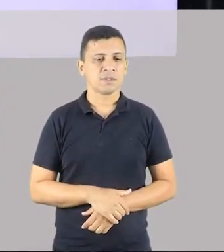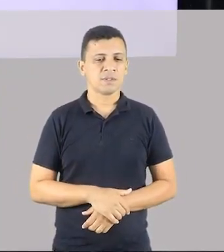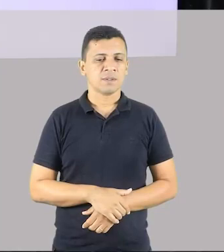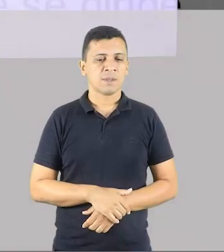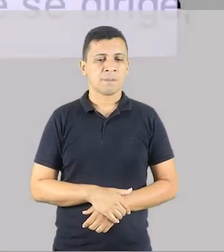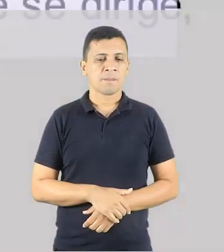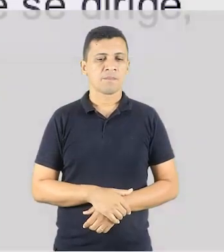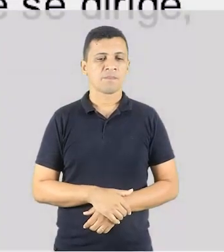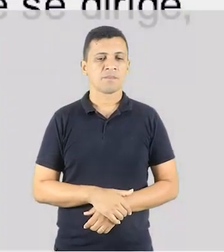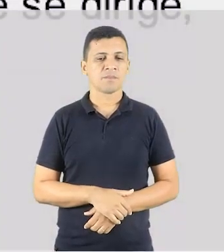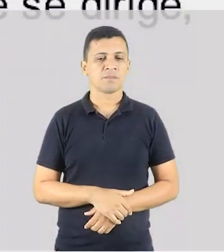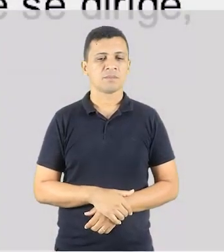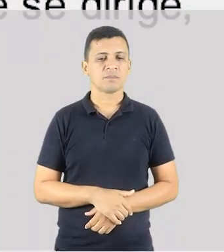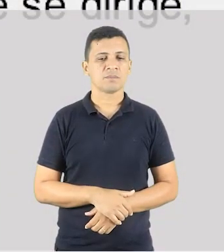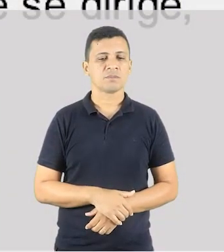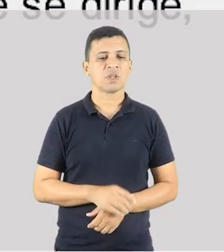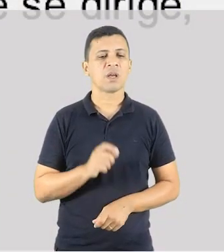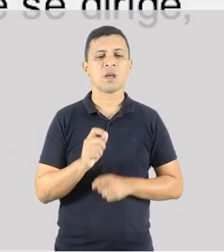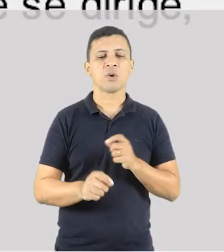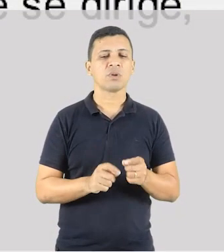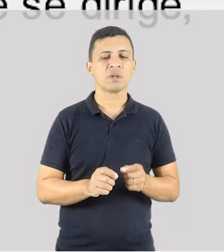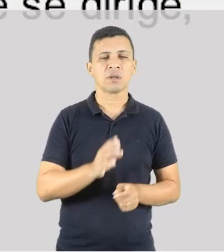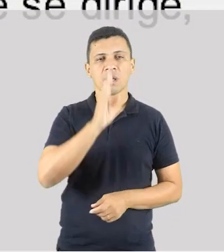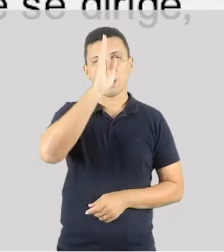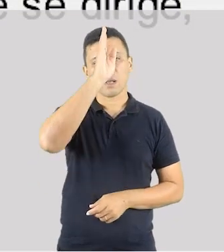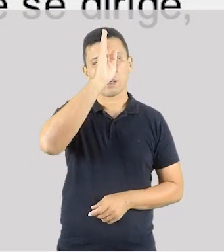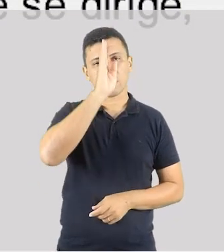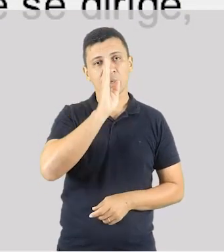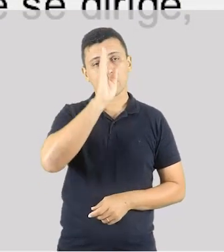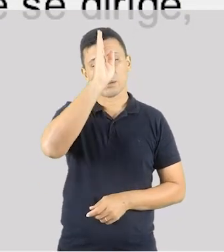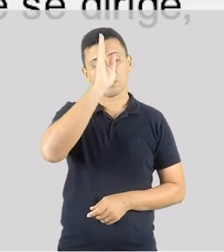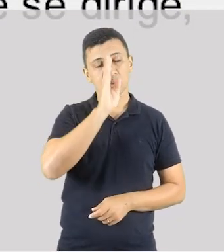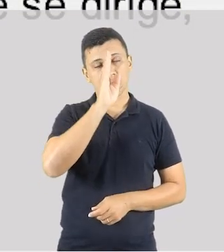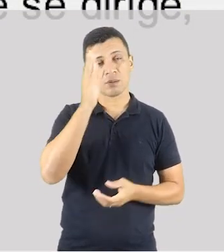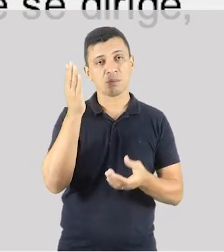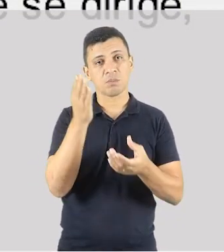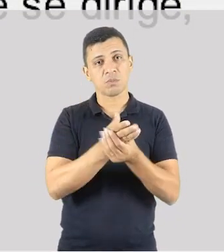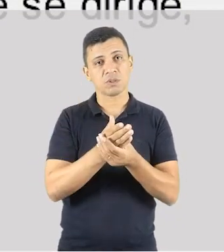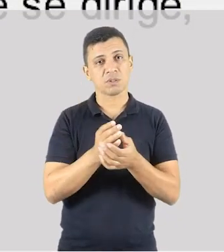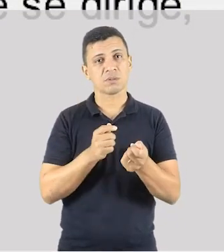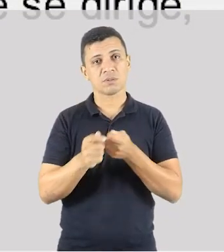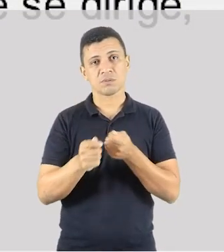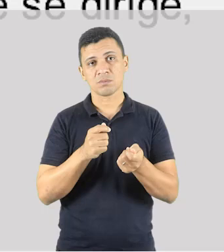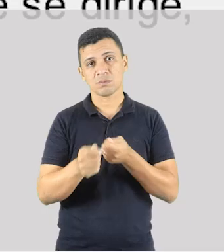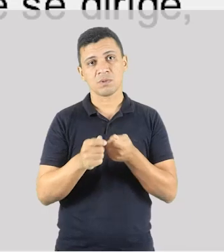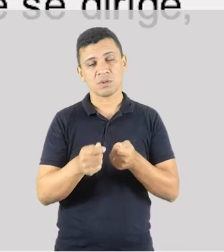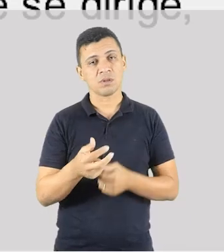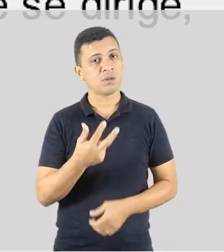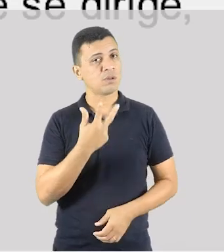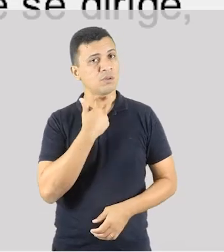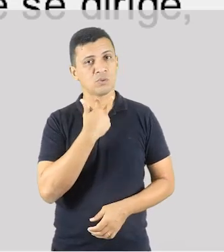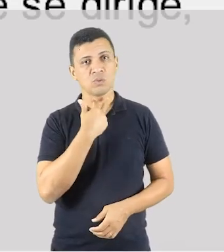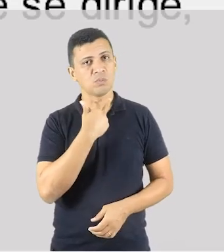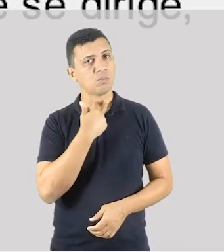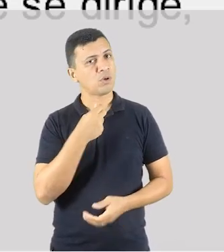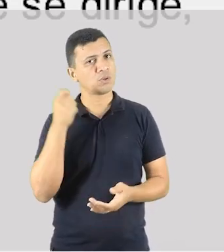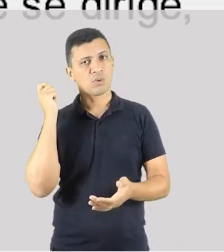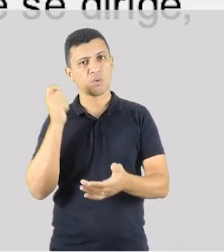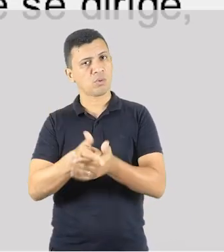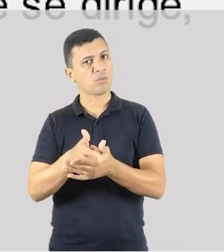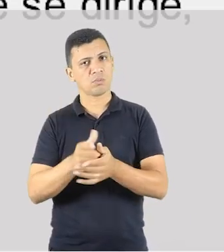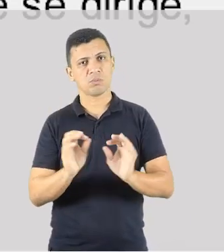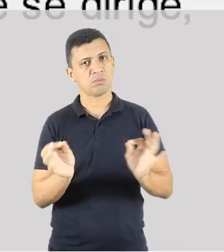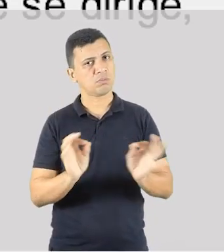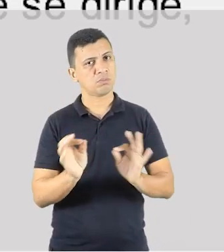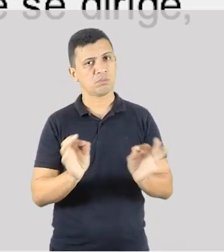No inciso nono, eu tenho a gratuidade dos processos administrativos, ou seja, não se pode cobrar qualquer despesa por